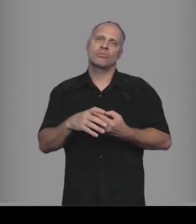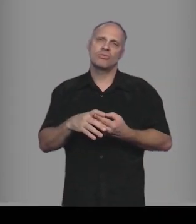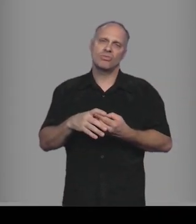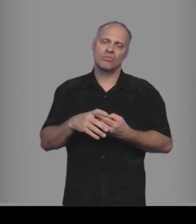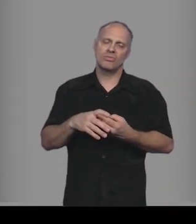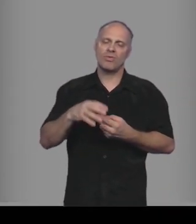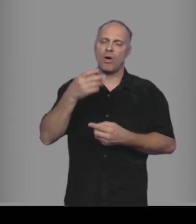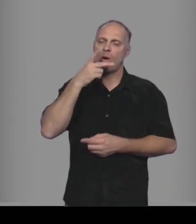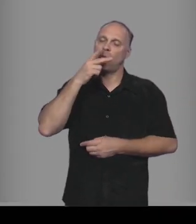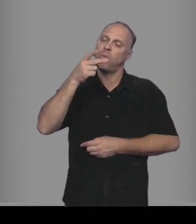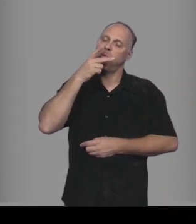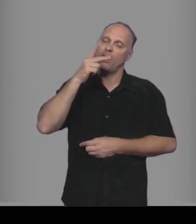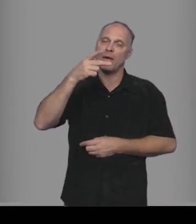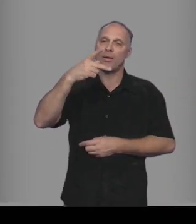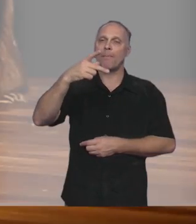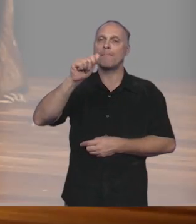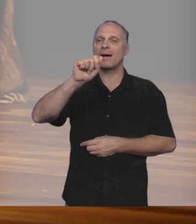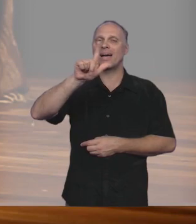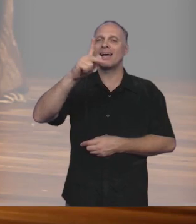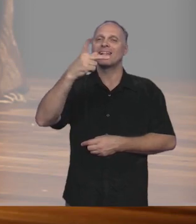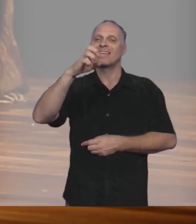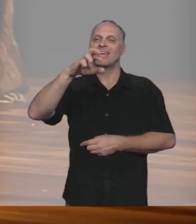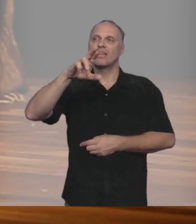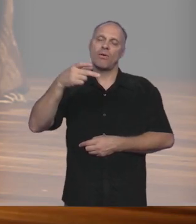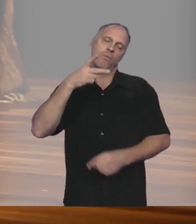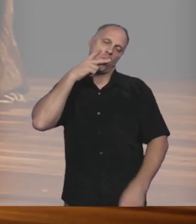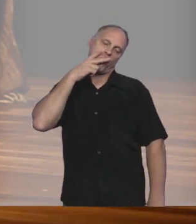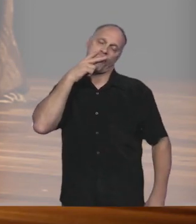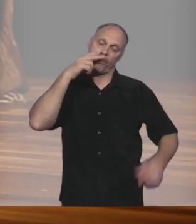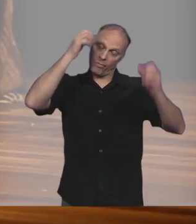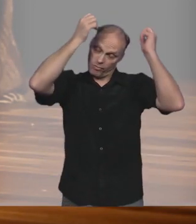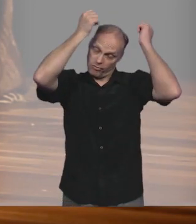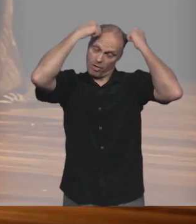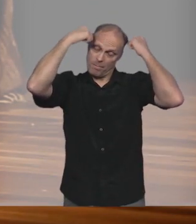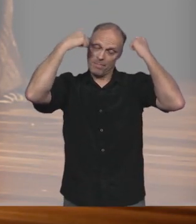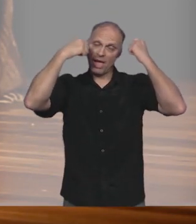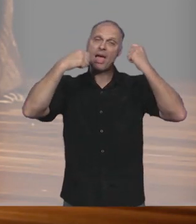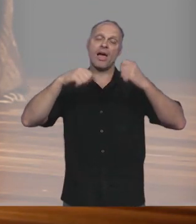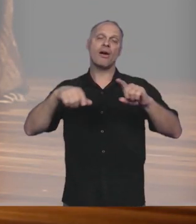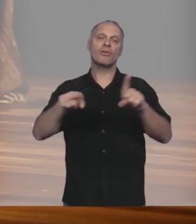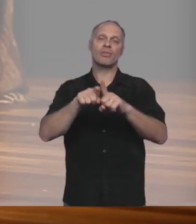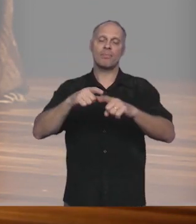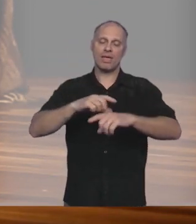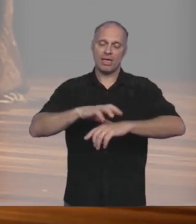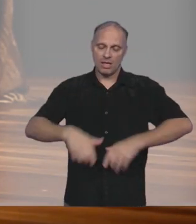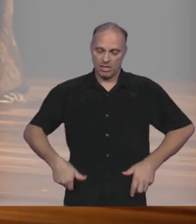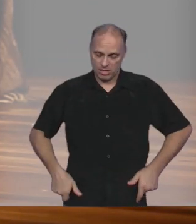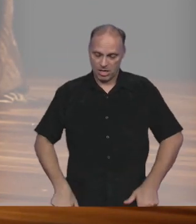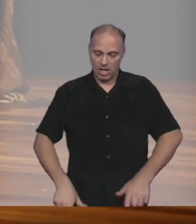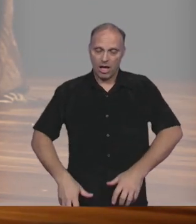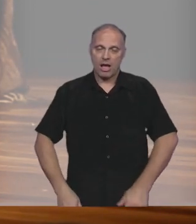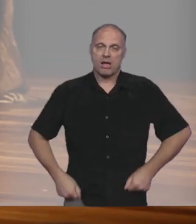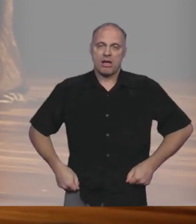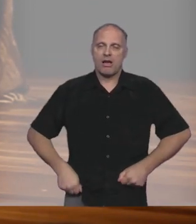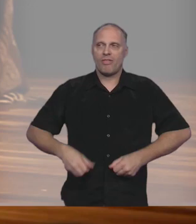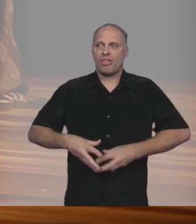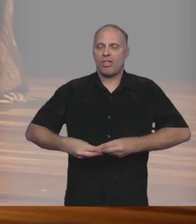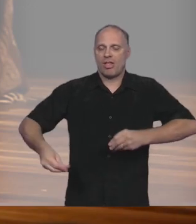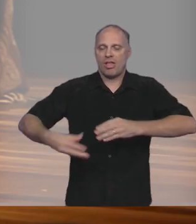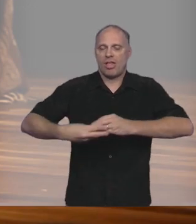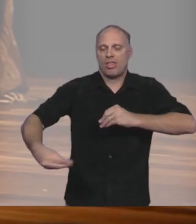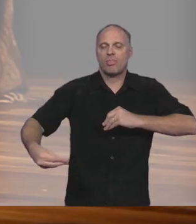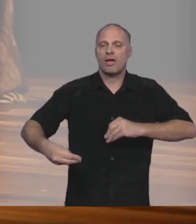chapéu de palha, calça esfiapada e pé no chão, né? Então a gente está trabalhando com com o limite do tipo e do